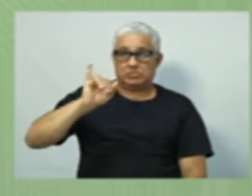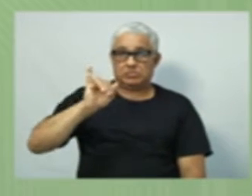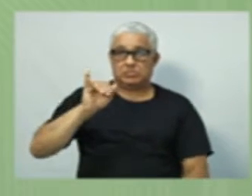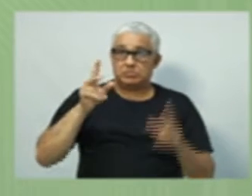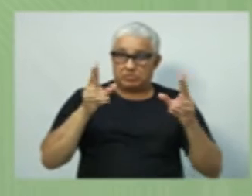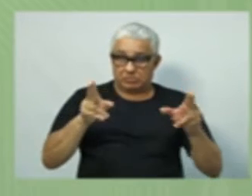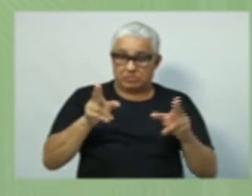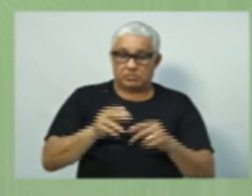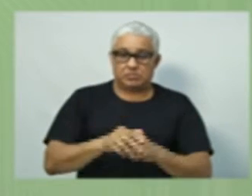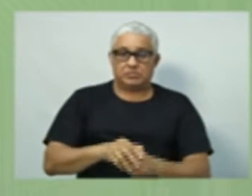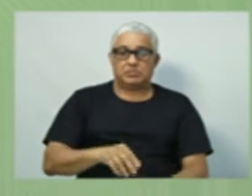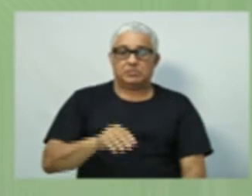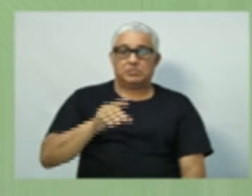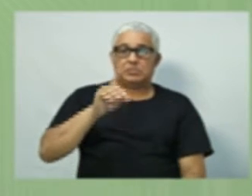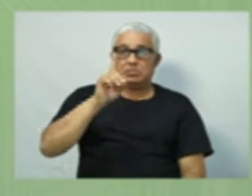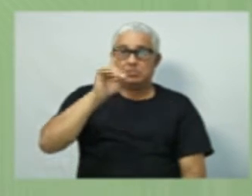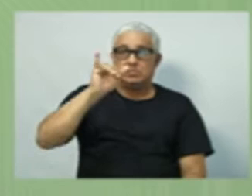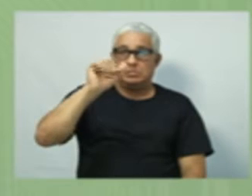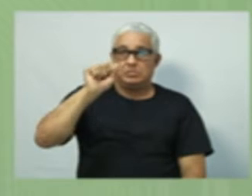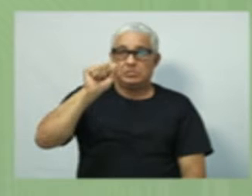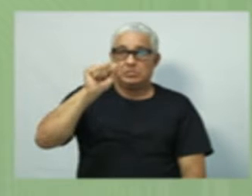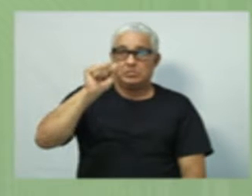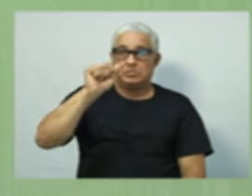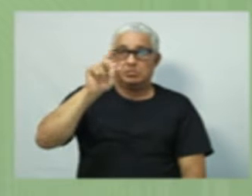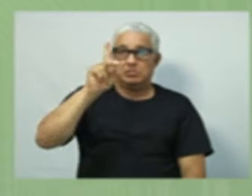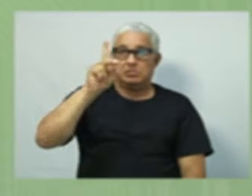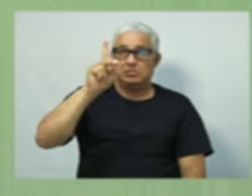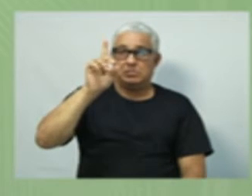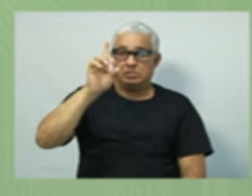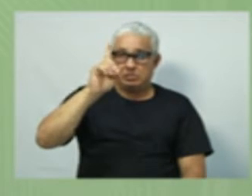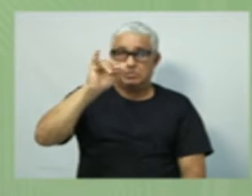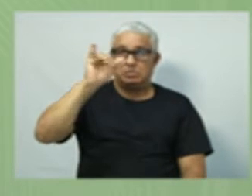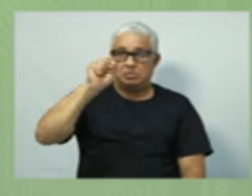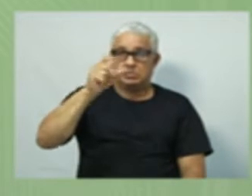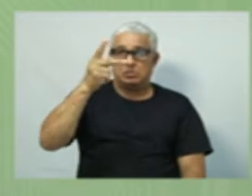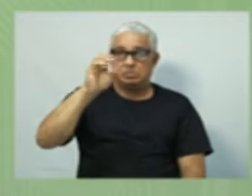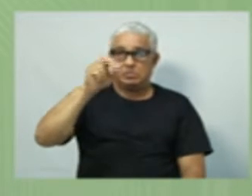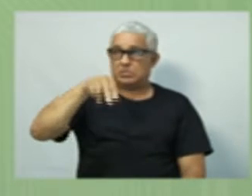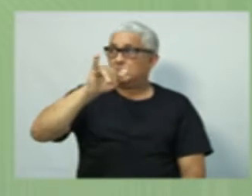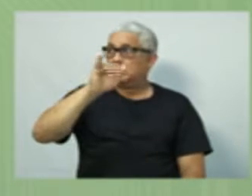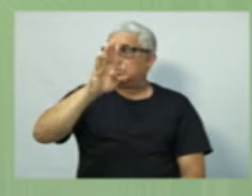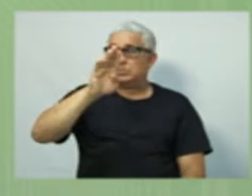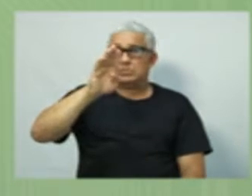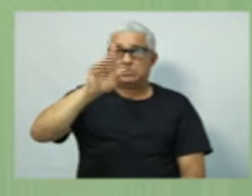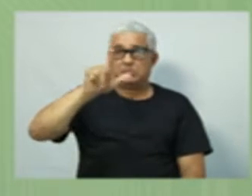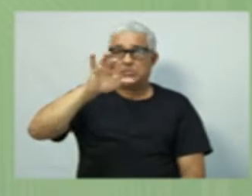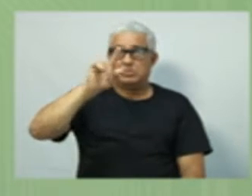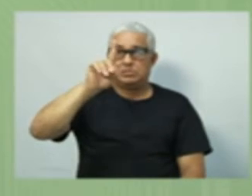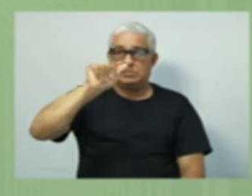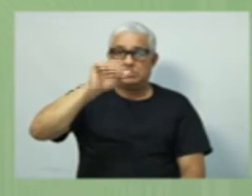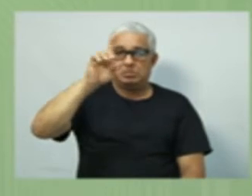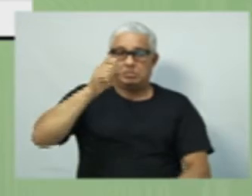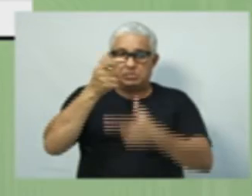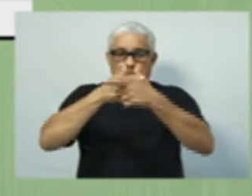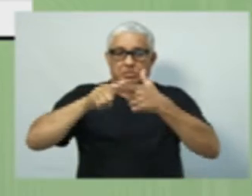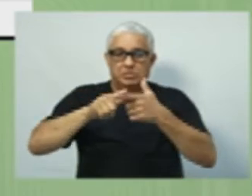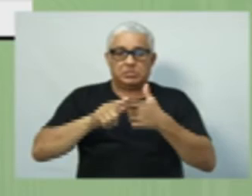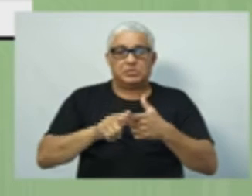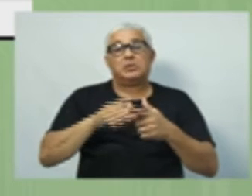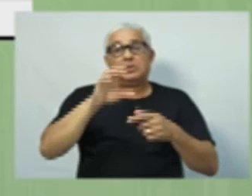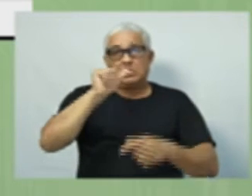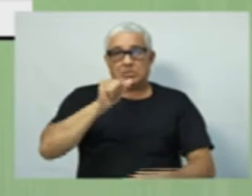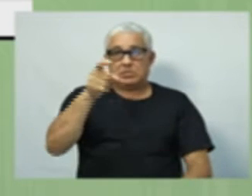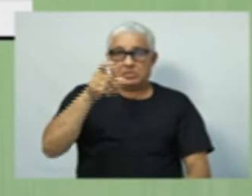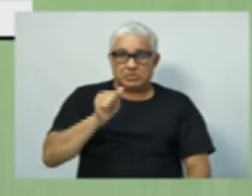disponibilidades dividido pelo passivo circulante lembrando que este disponibilidade é o caixa banco